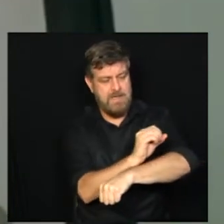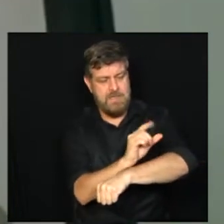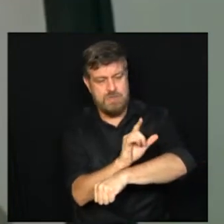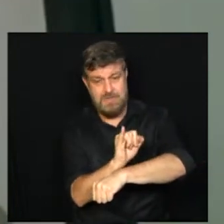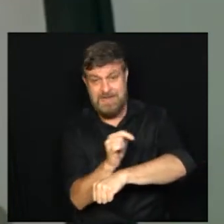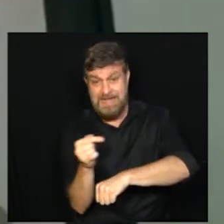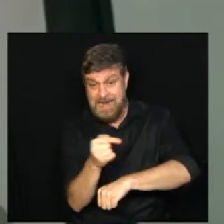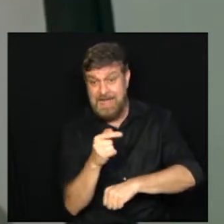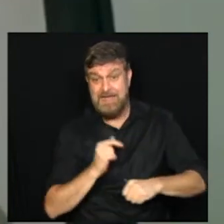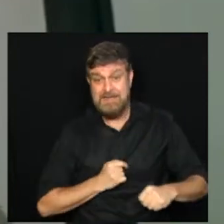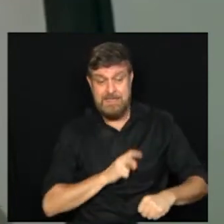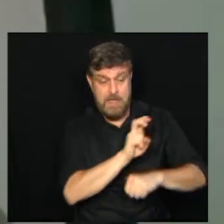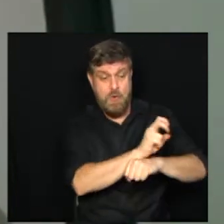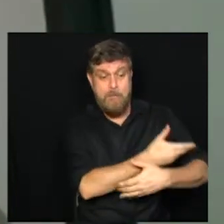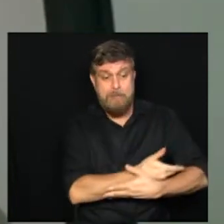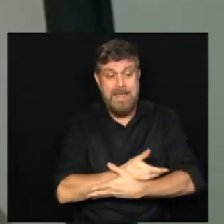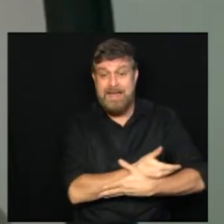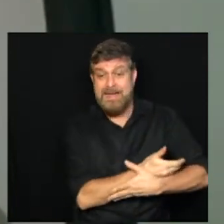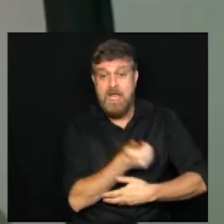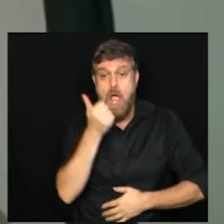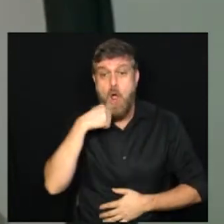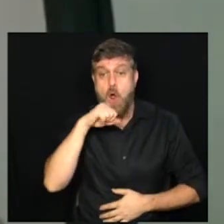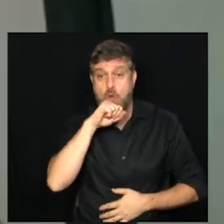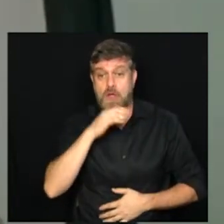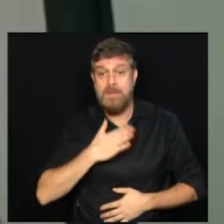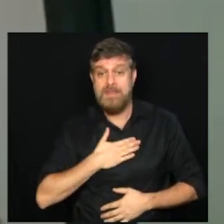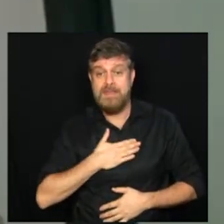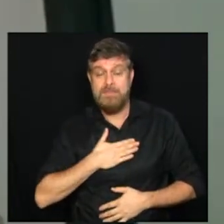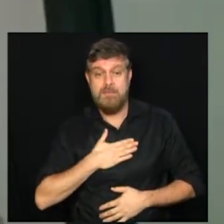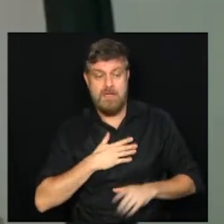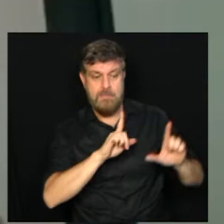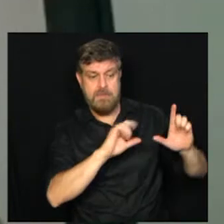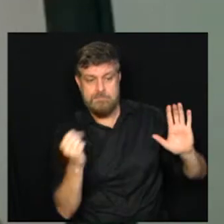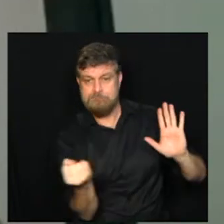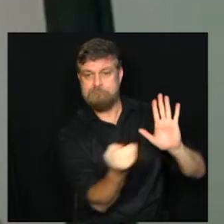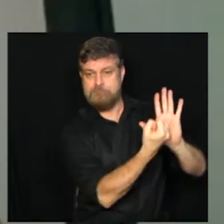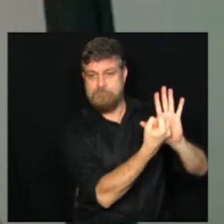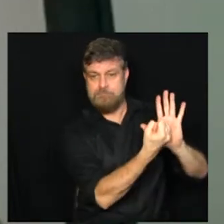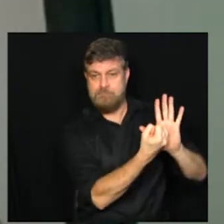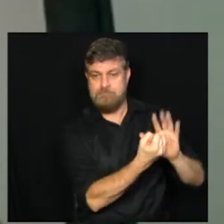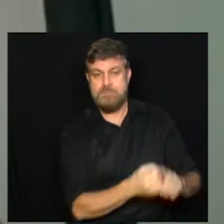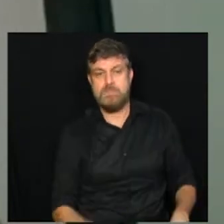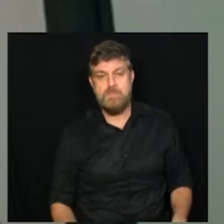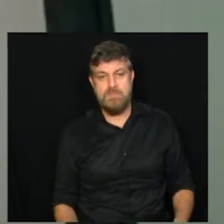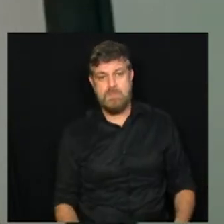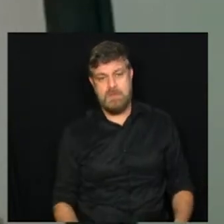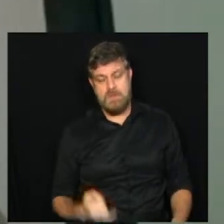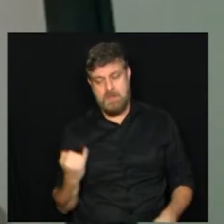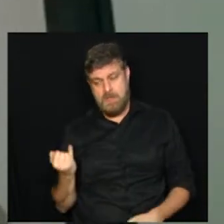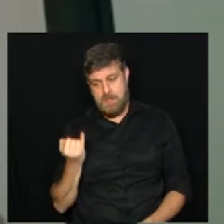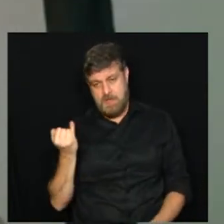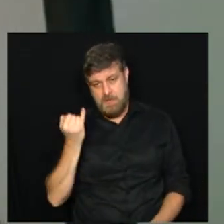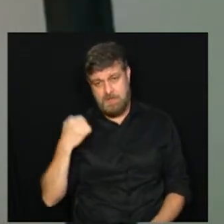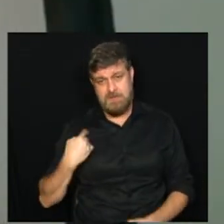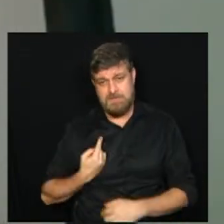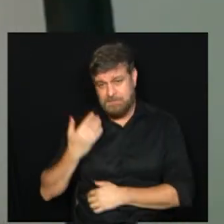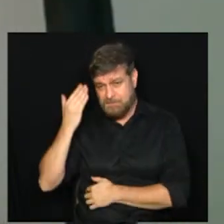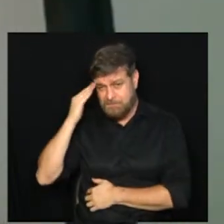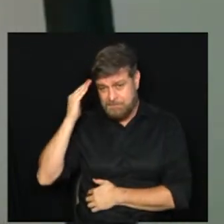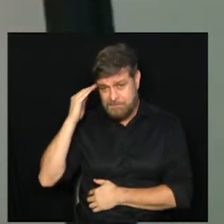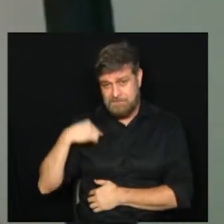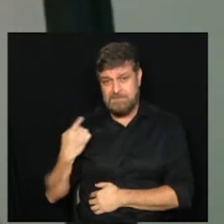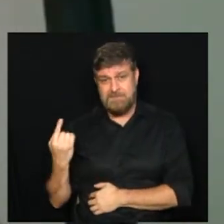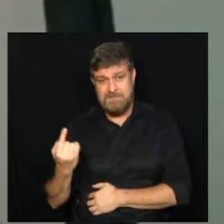mãe. Então, eu acho que é importante a gente entender que a gente está aqui